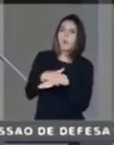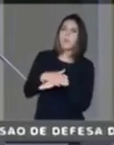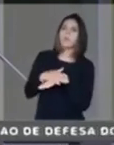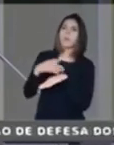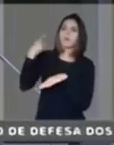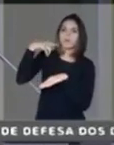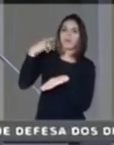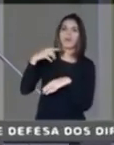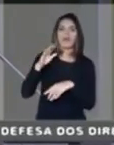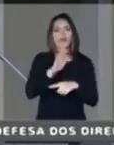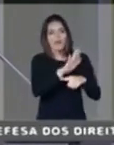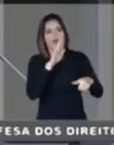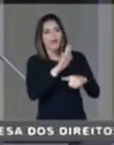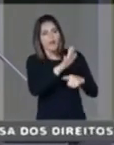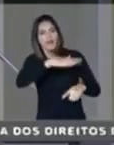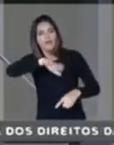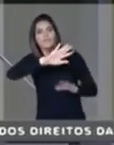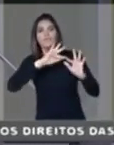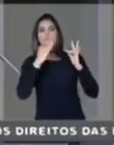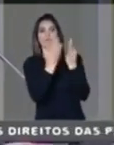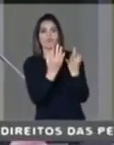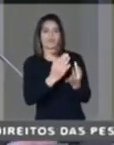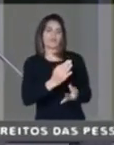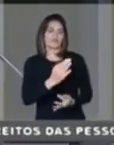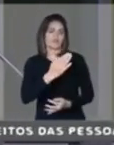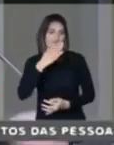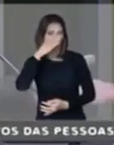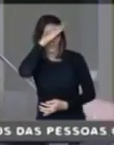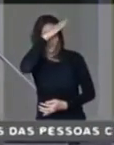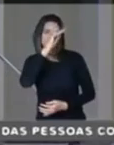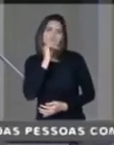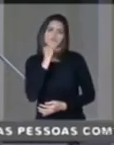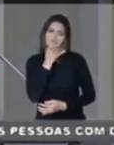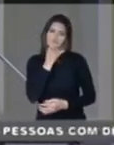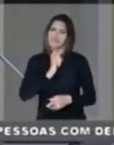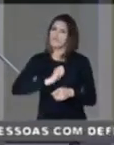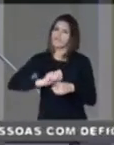advogado dos Bolsonaros. Infelizmente, já é hora de dizer, fora Bolsonaro.